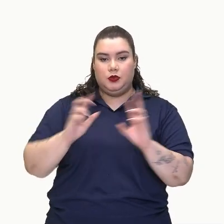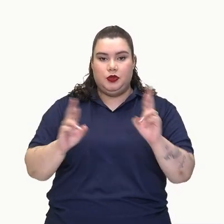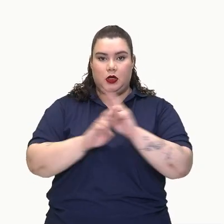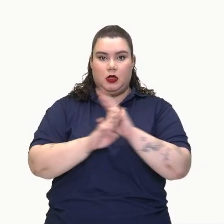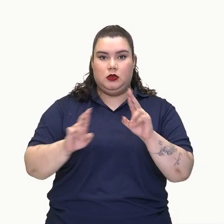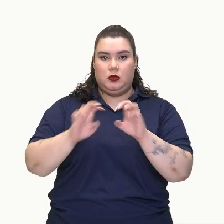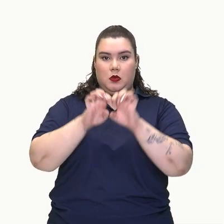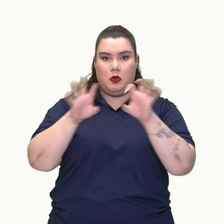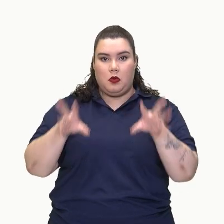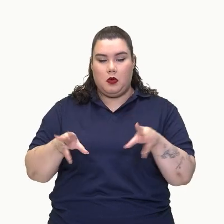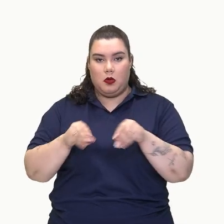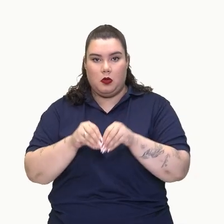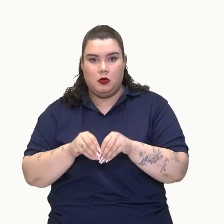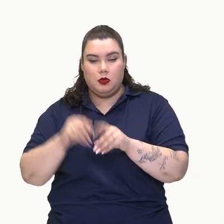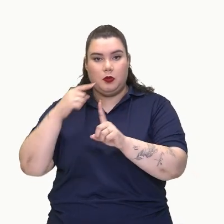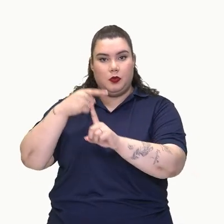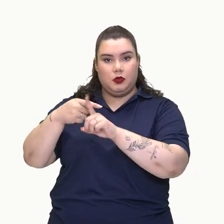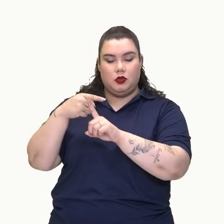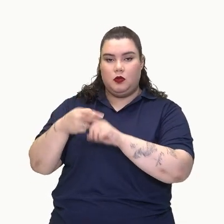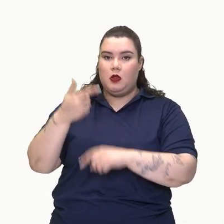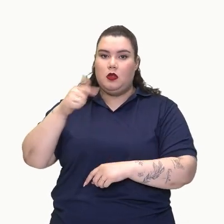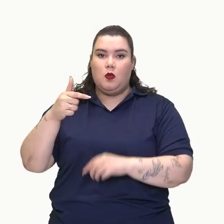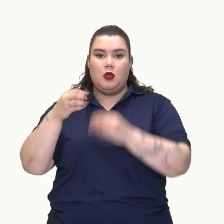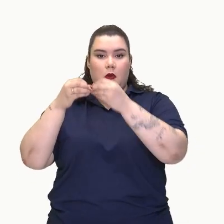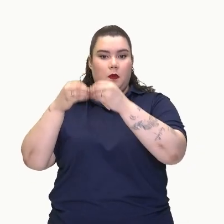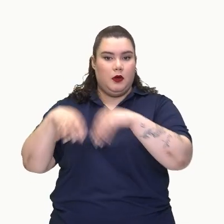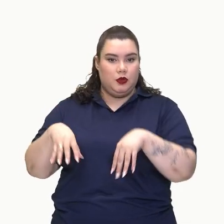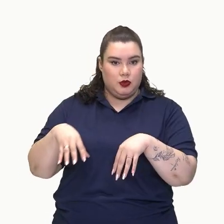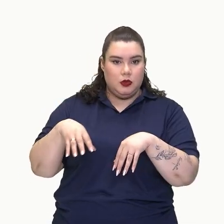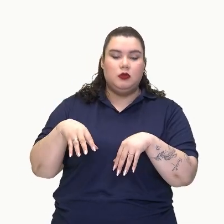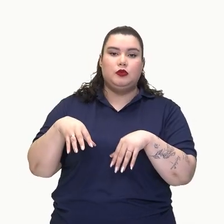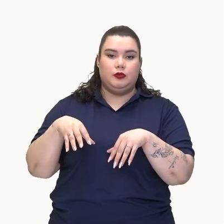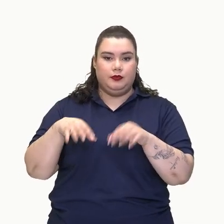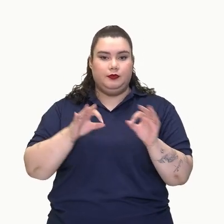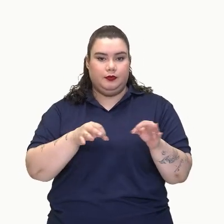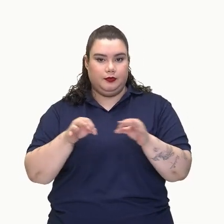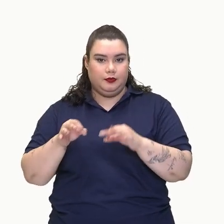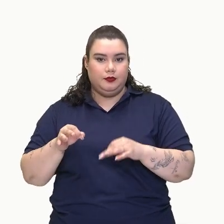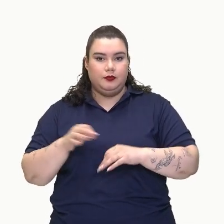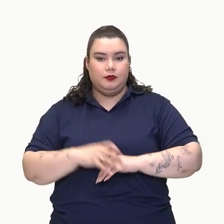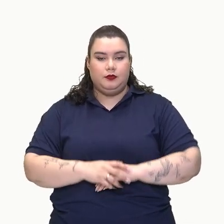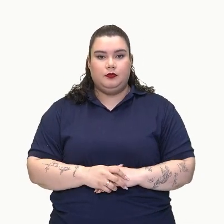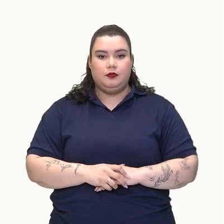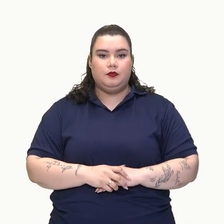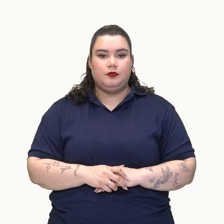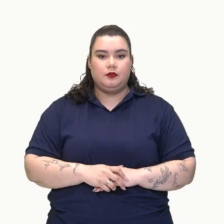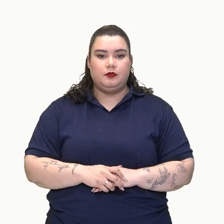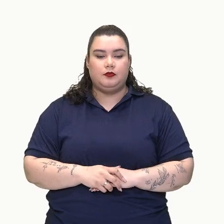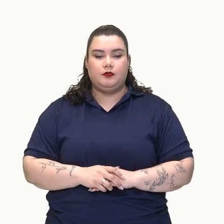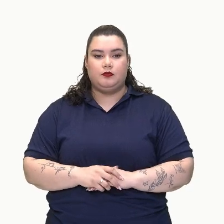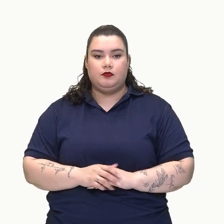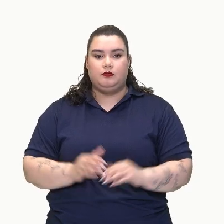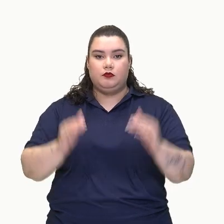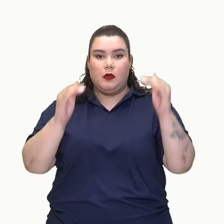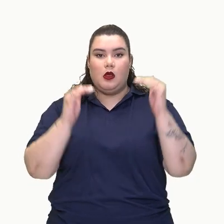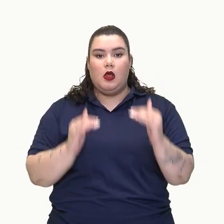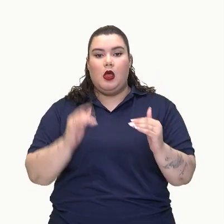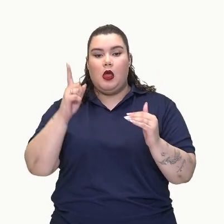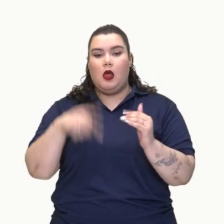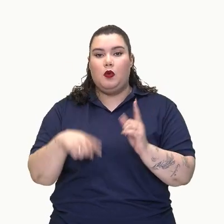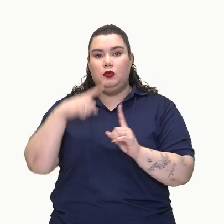não vai causar prejuízos a nenhum dos envolvidos daquele tipo de relação ecológica. Quando eu falo que é uma